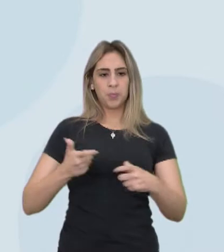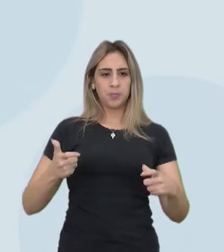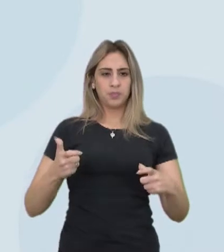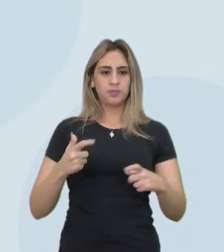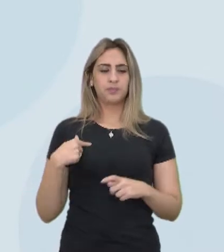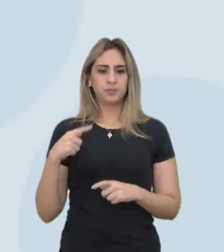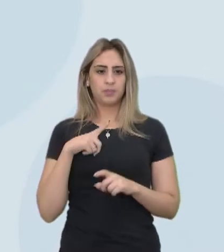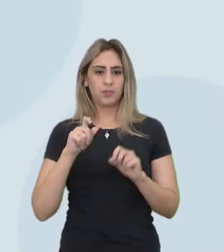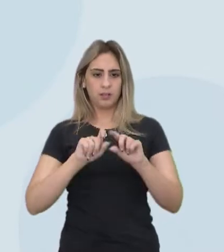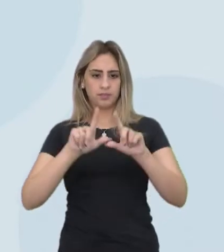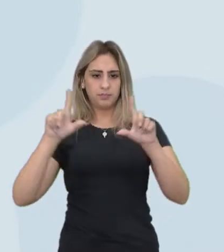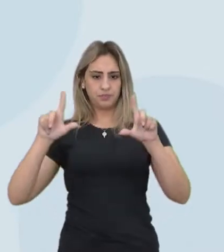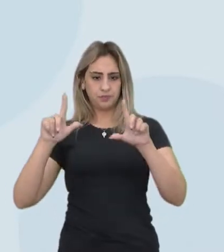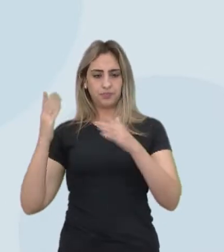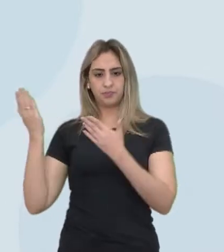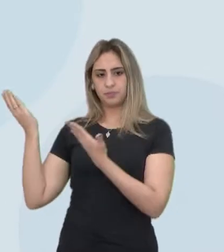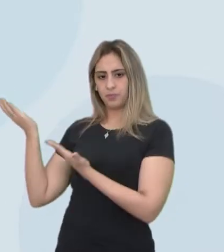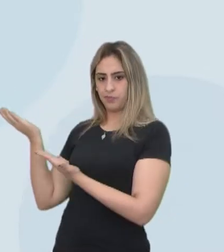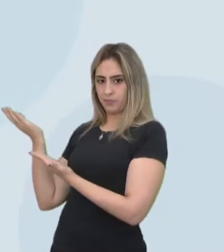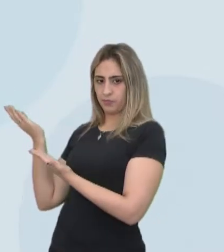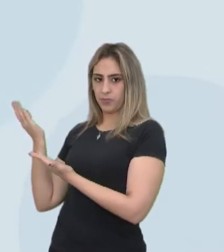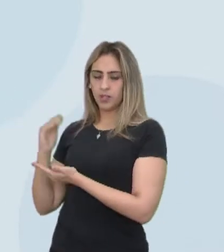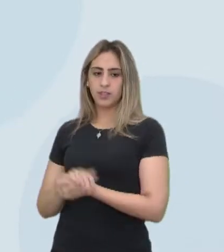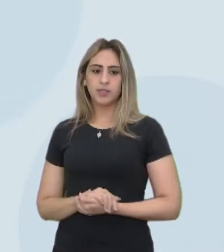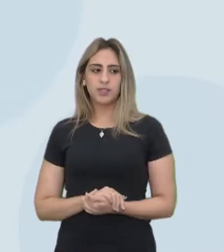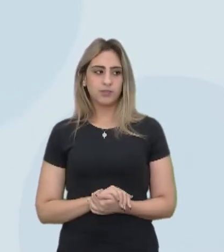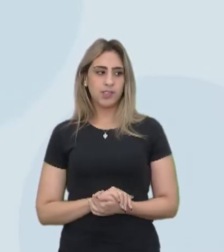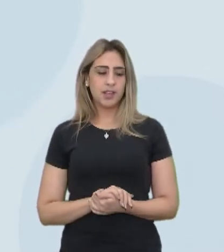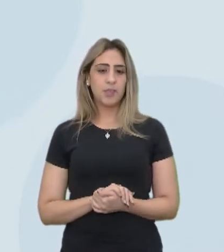aí na tela já para vocês.